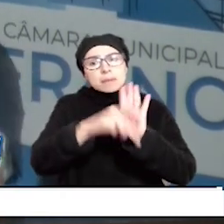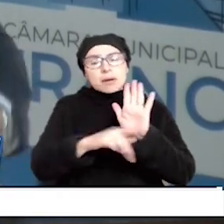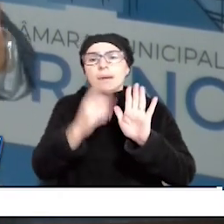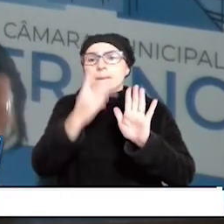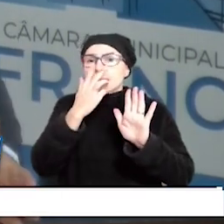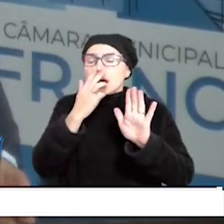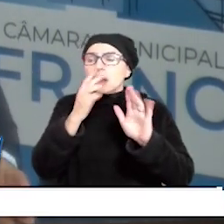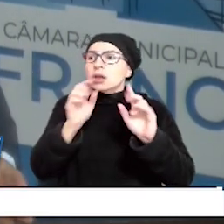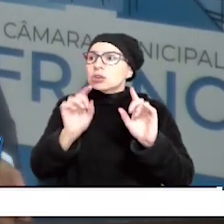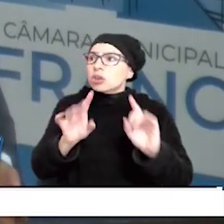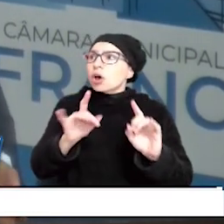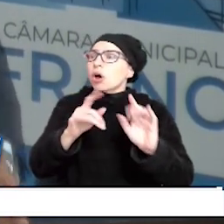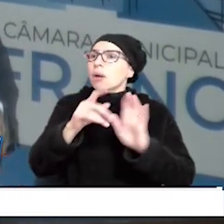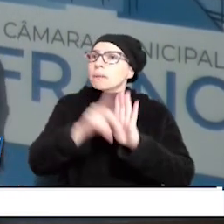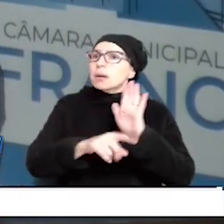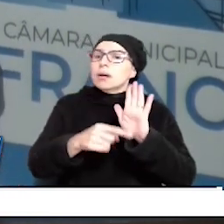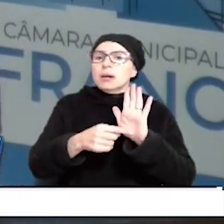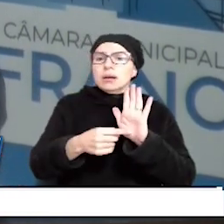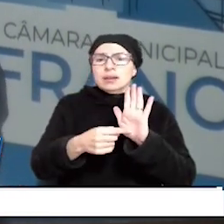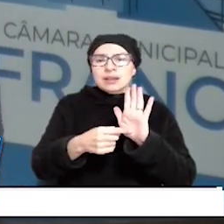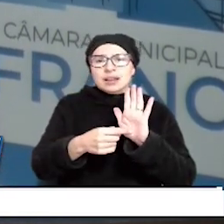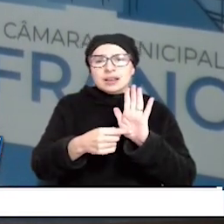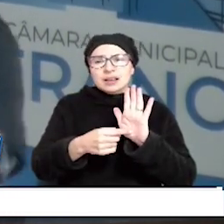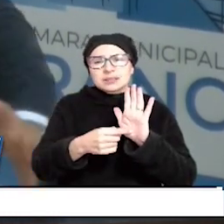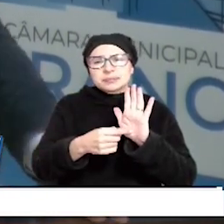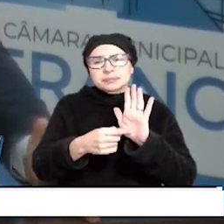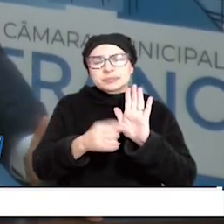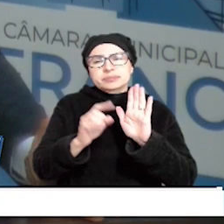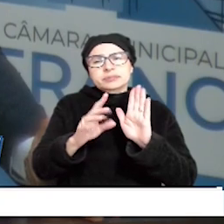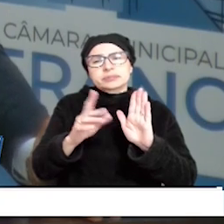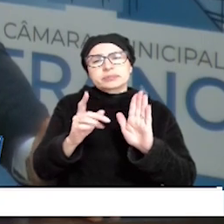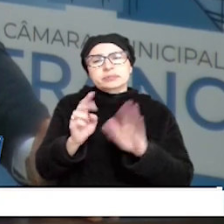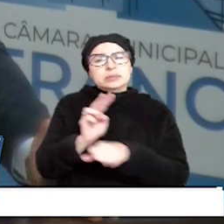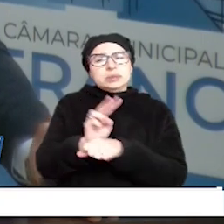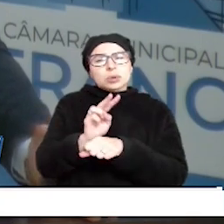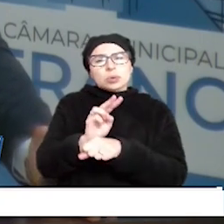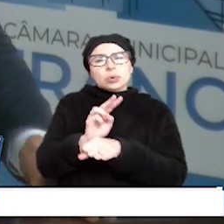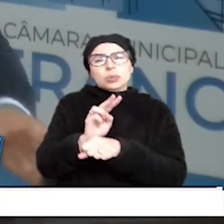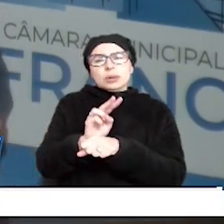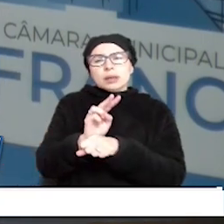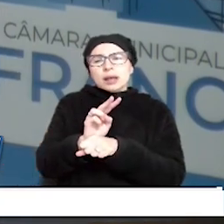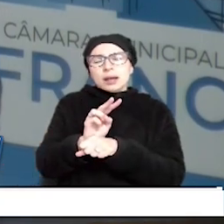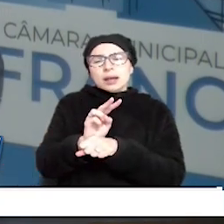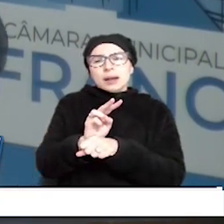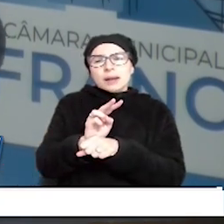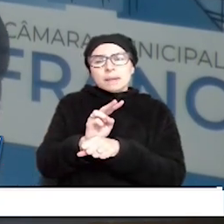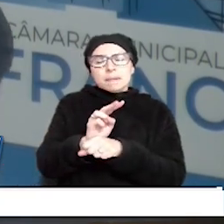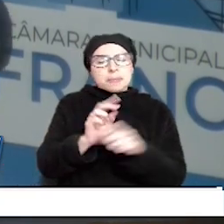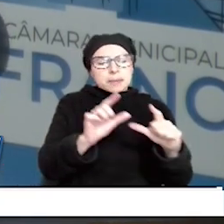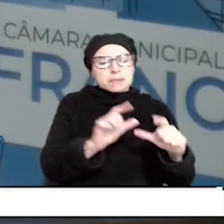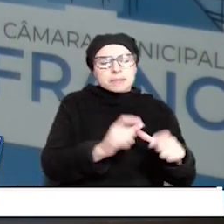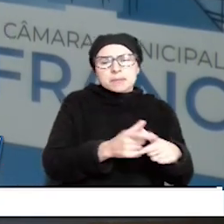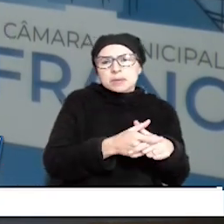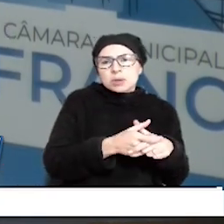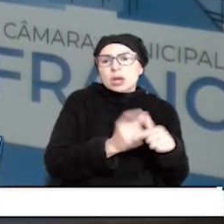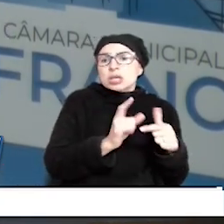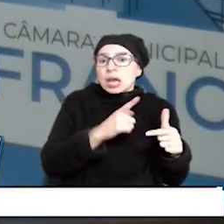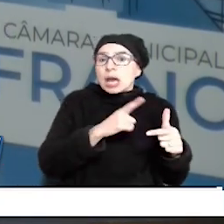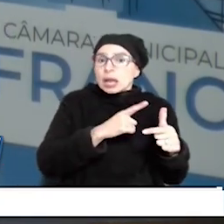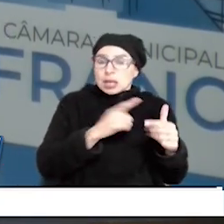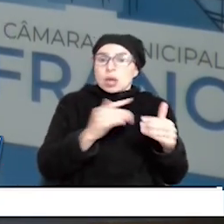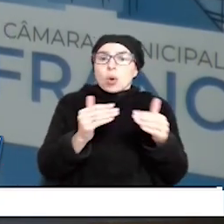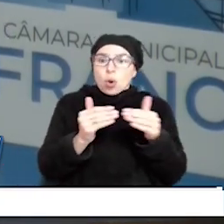só projetos para defender minorias que eu